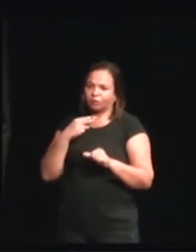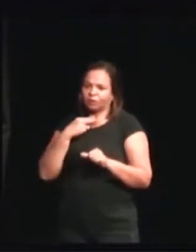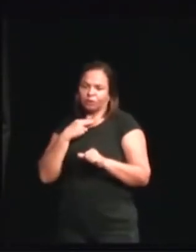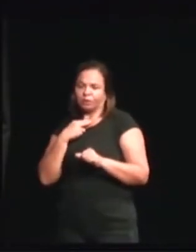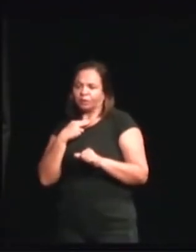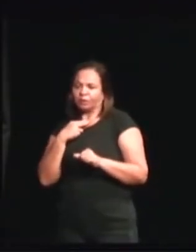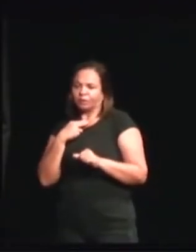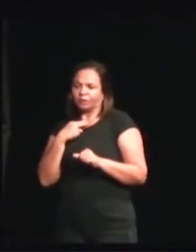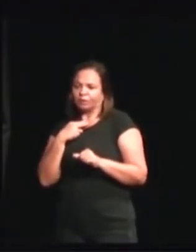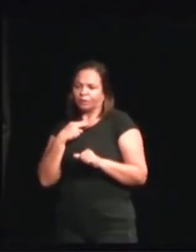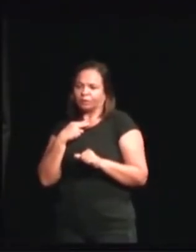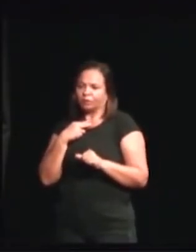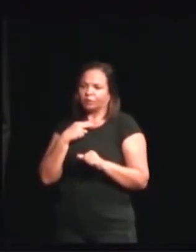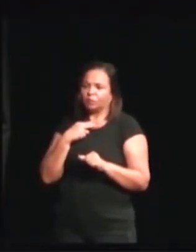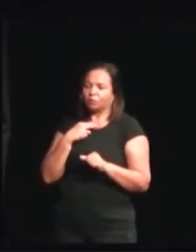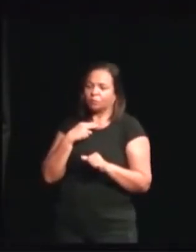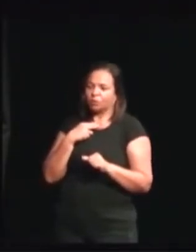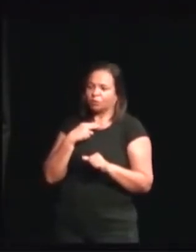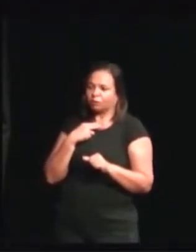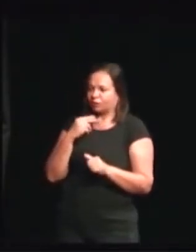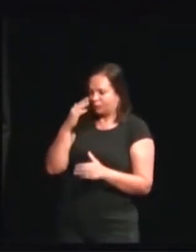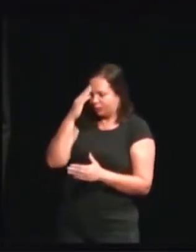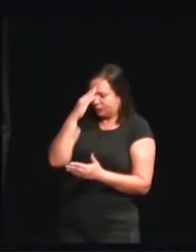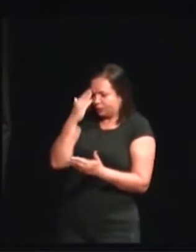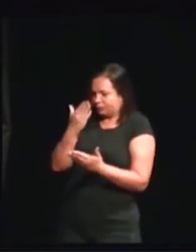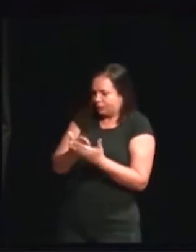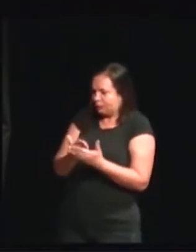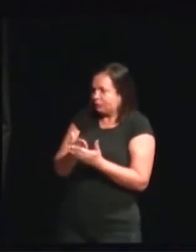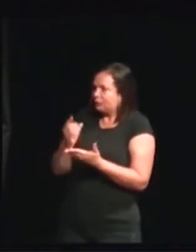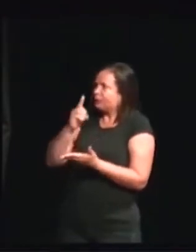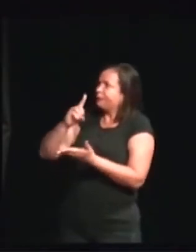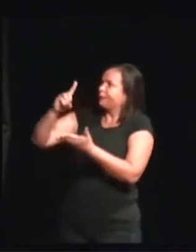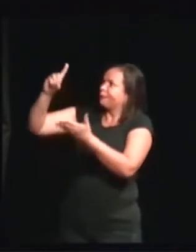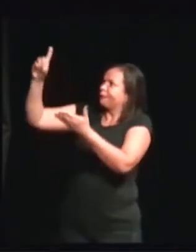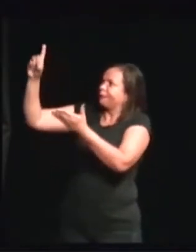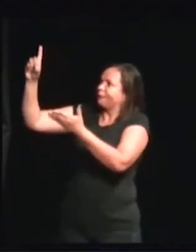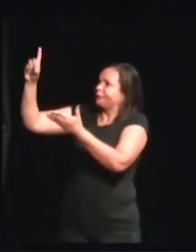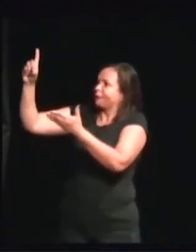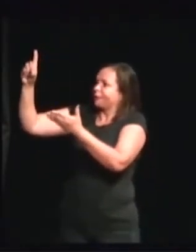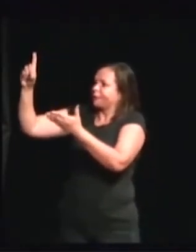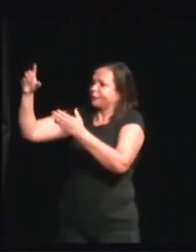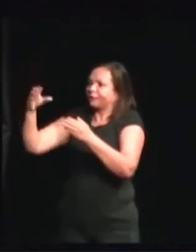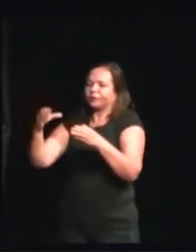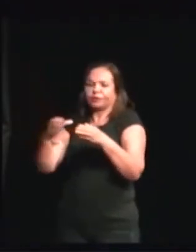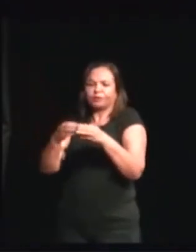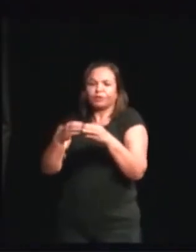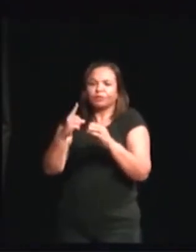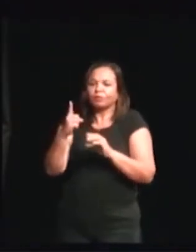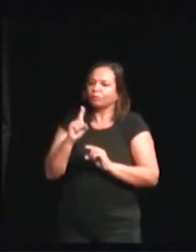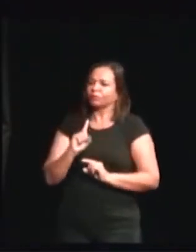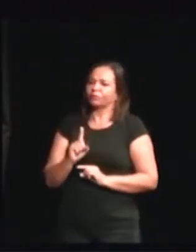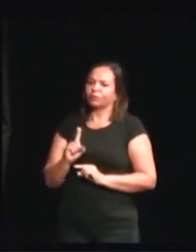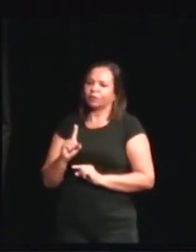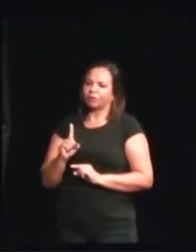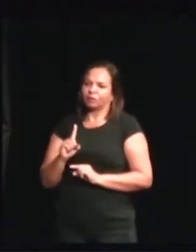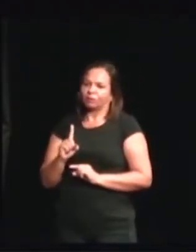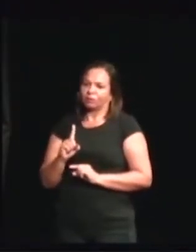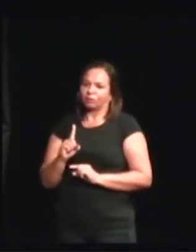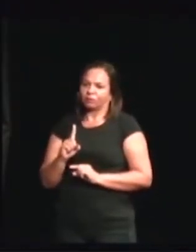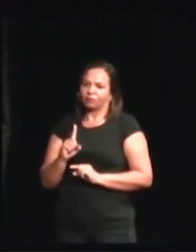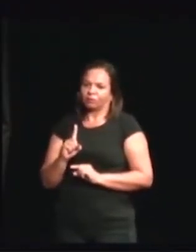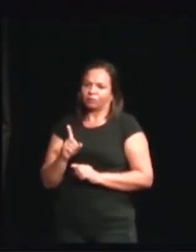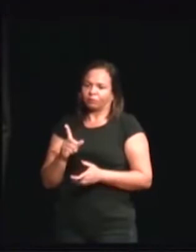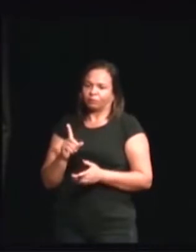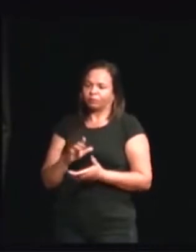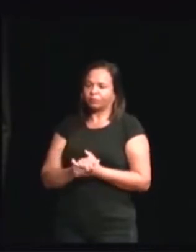quando um acredita que só Deus pertence a um grupo e todos os mais têm que assim entender Deus. Isso gera